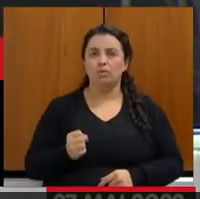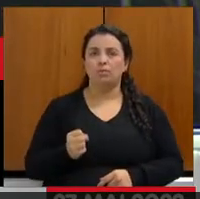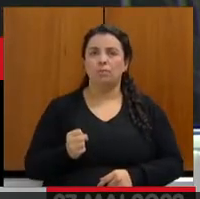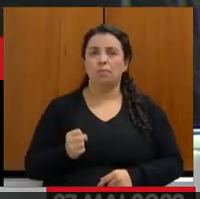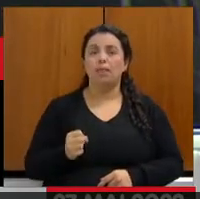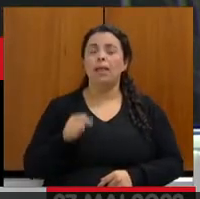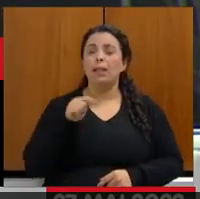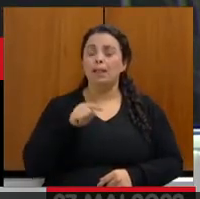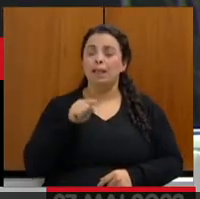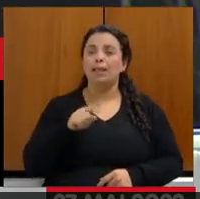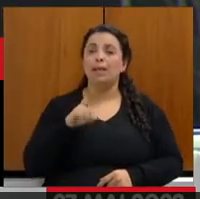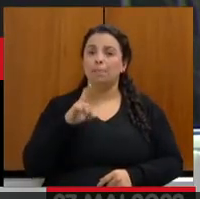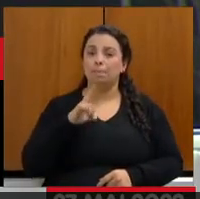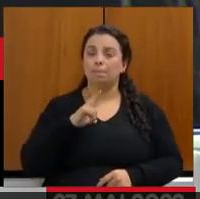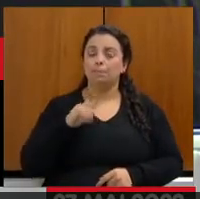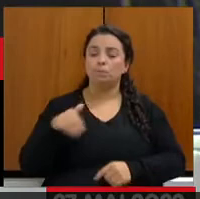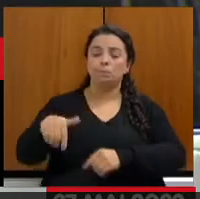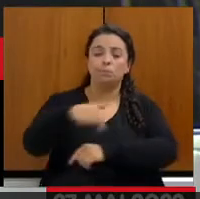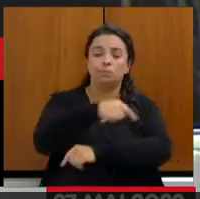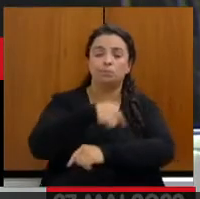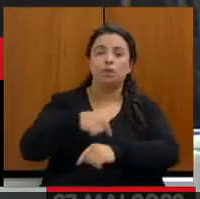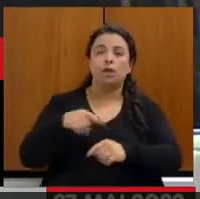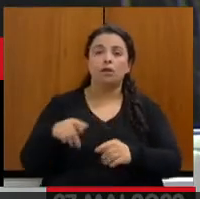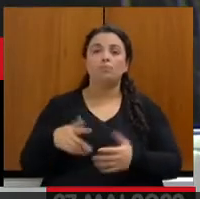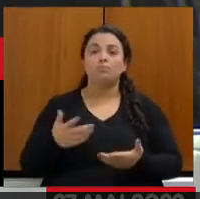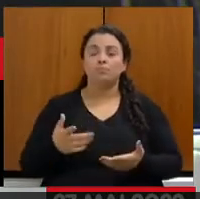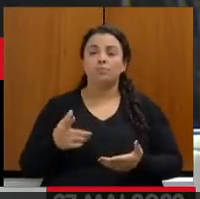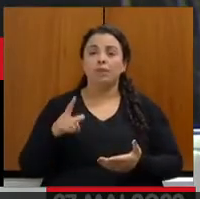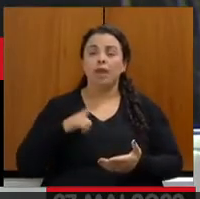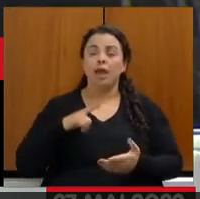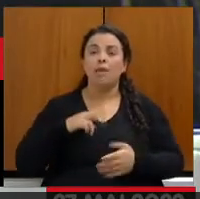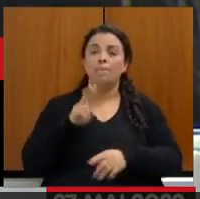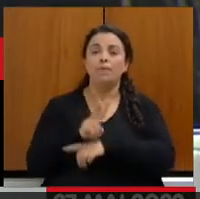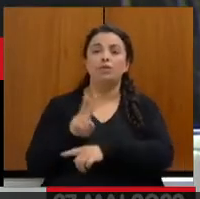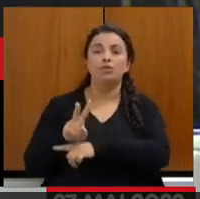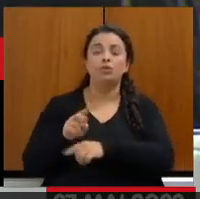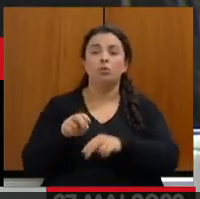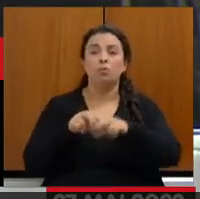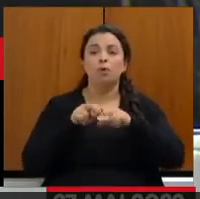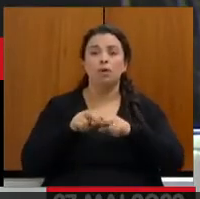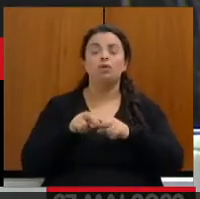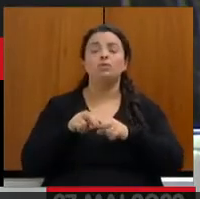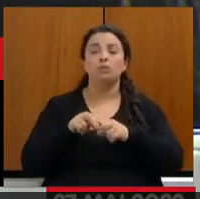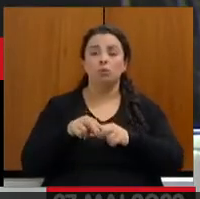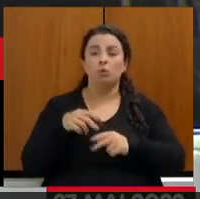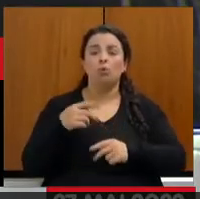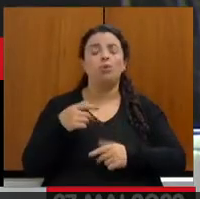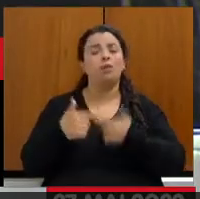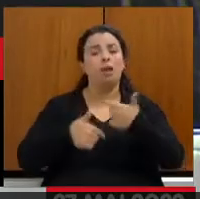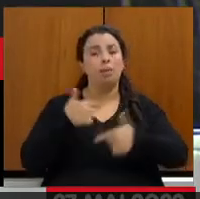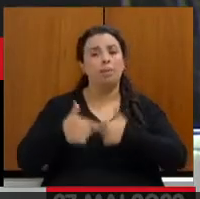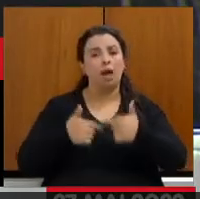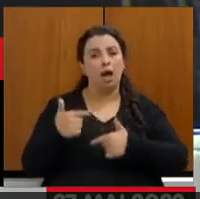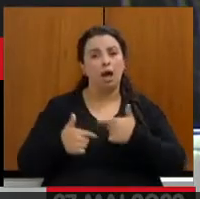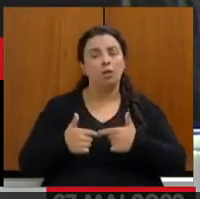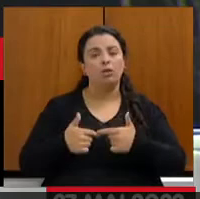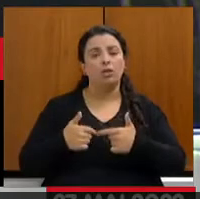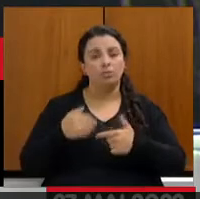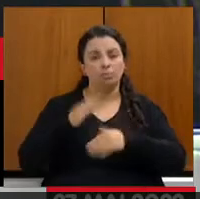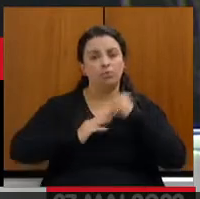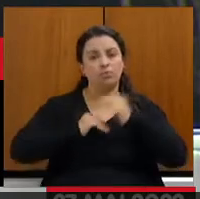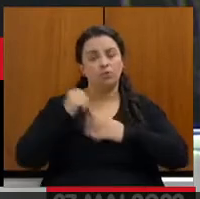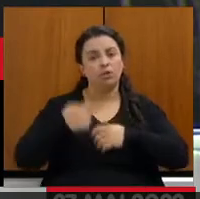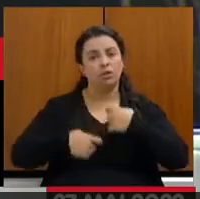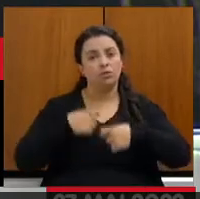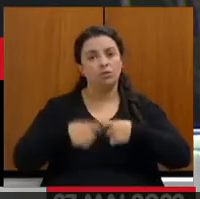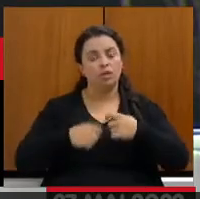trabalhadoras sexuais Porque nós deixamos o nosso dinheiro farmácia padaria é todo entorno